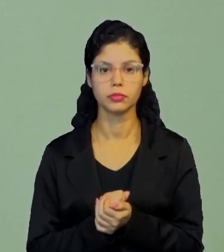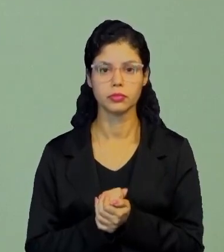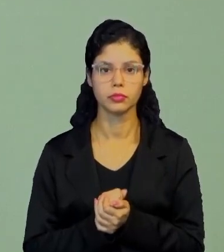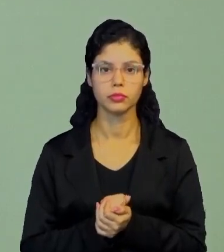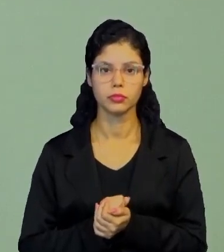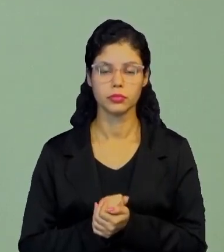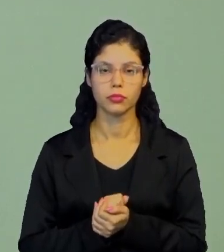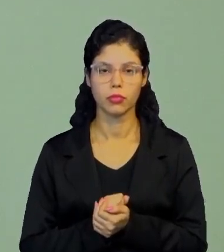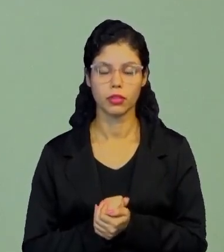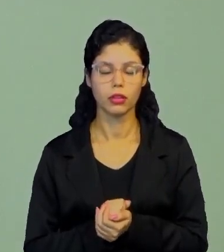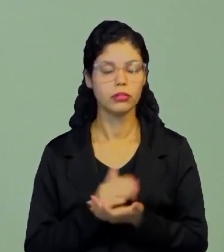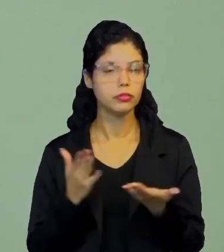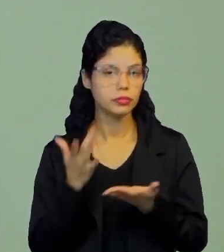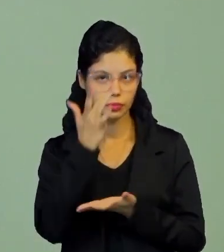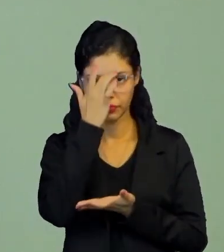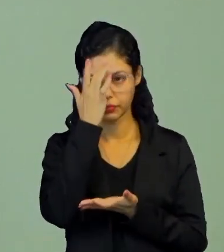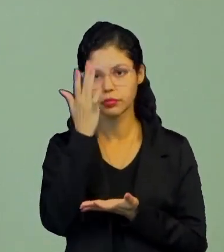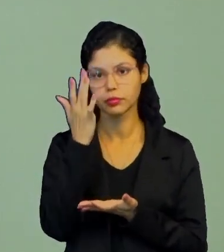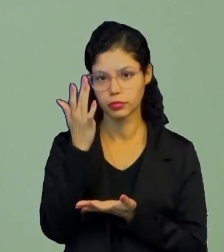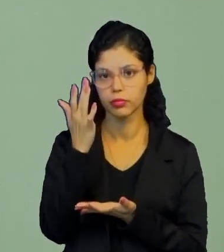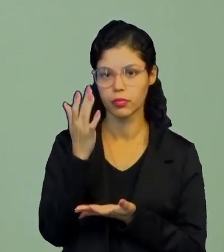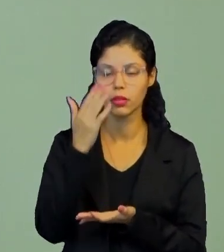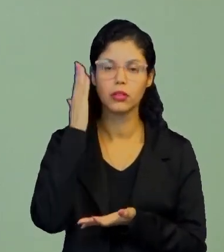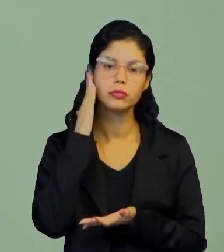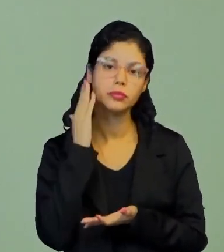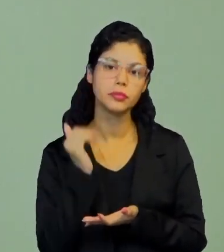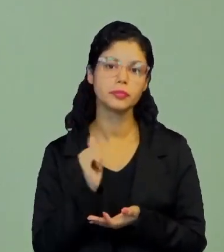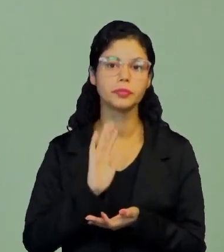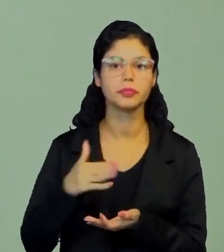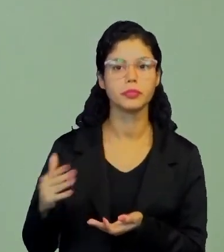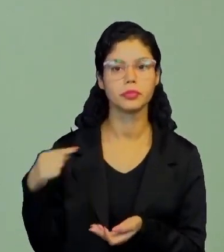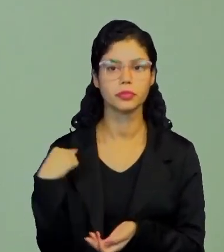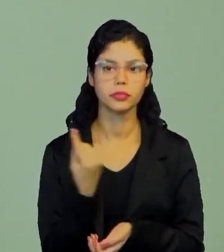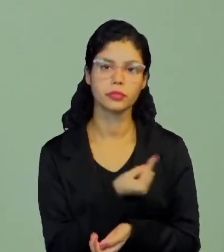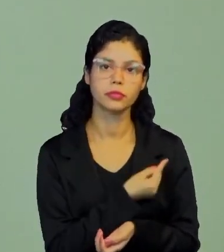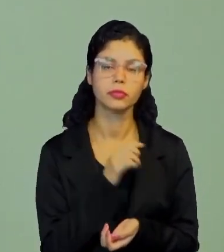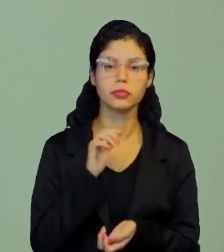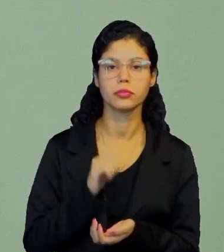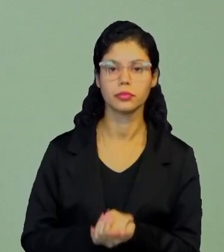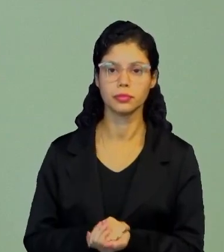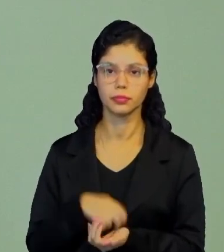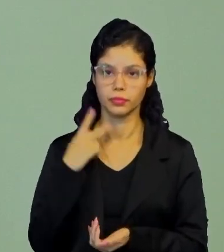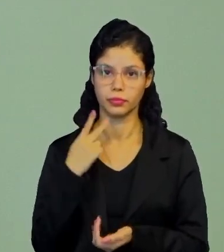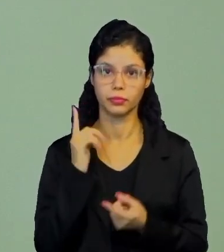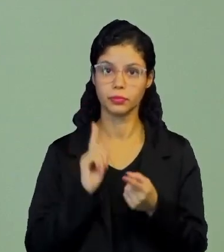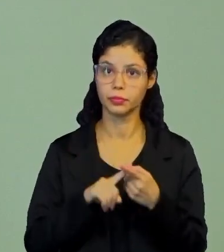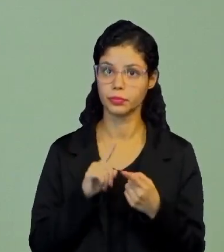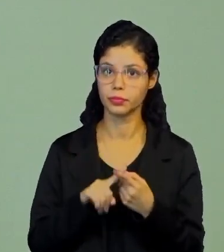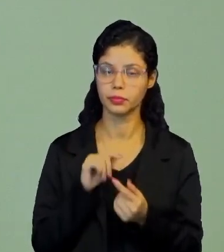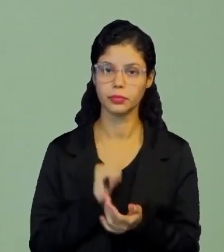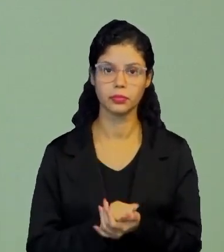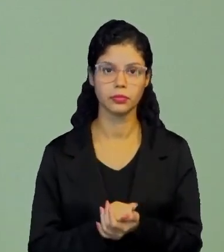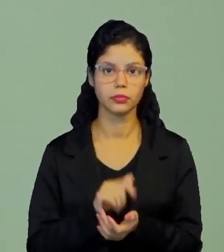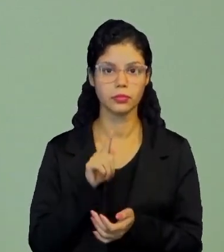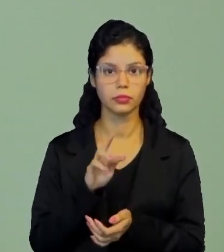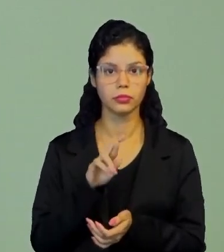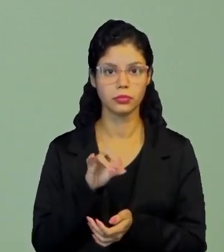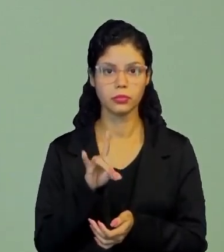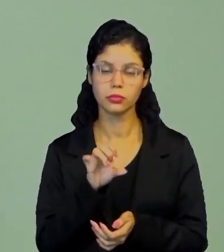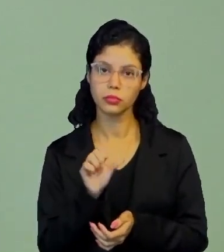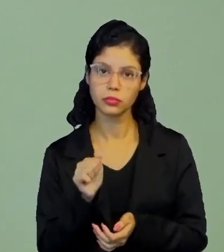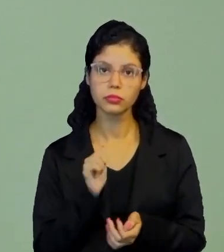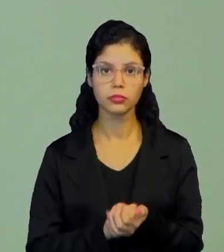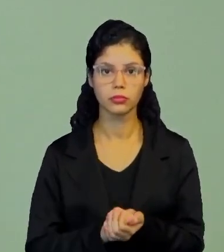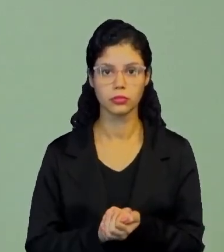então é fácil da gente destacar quando nós estamos falando de grandezas porque as grandezas